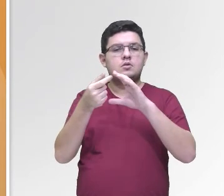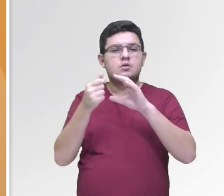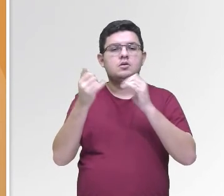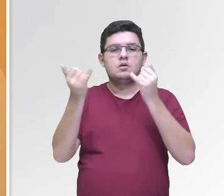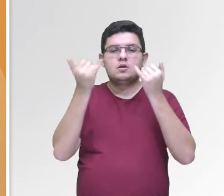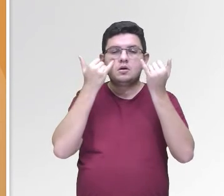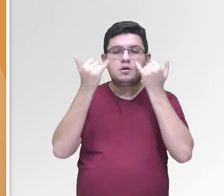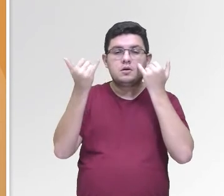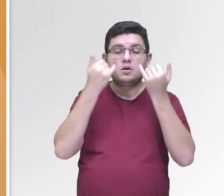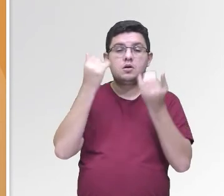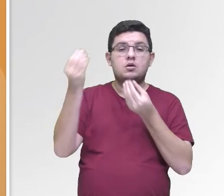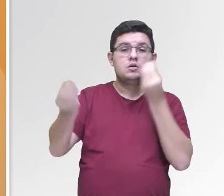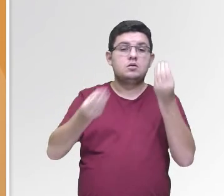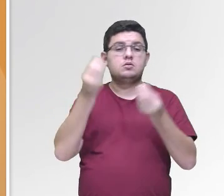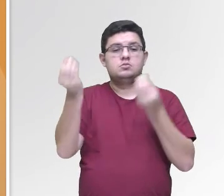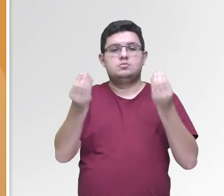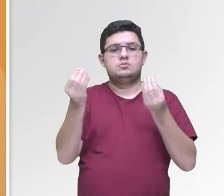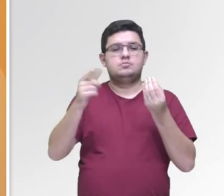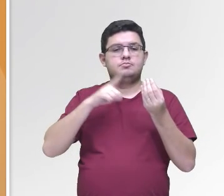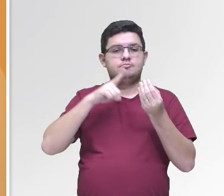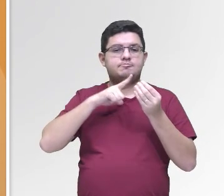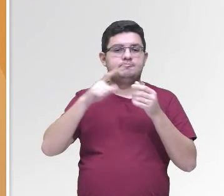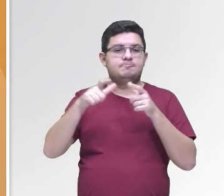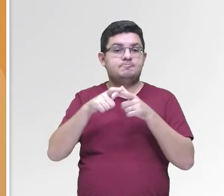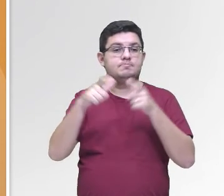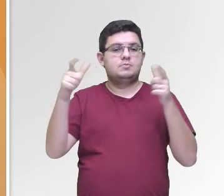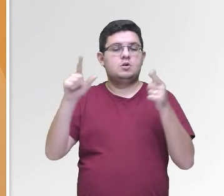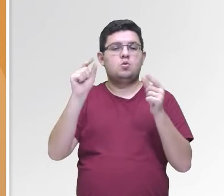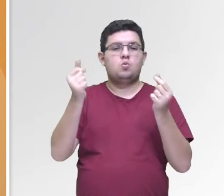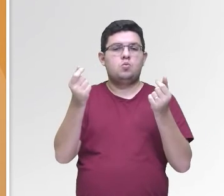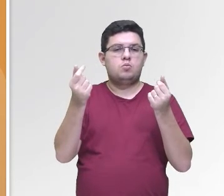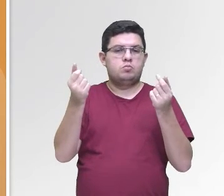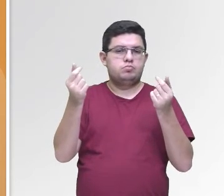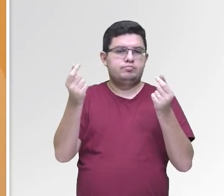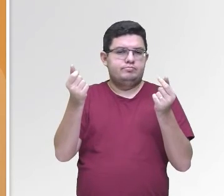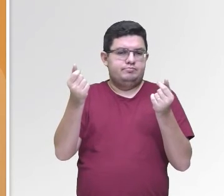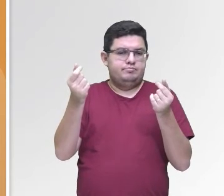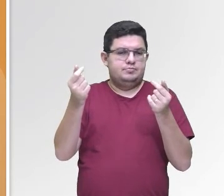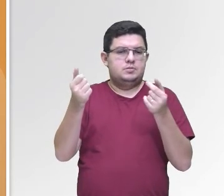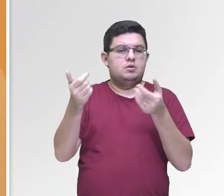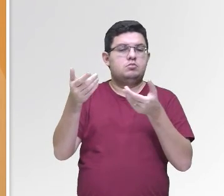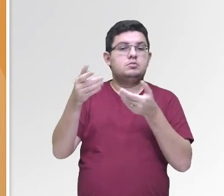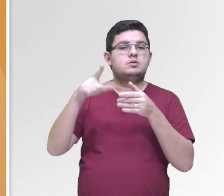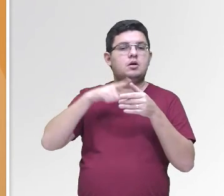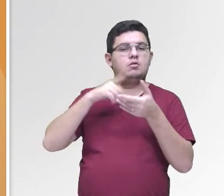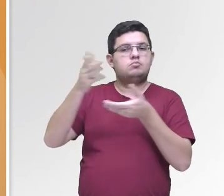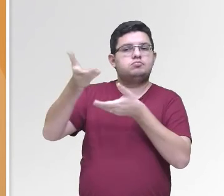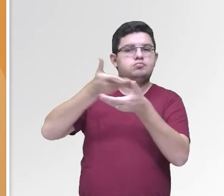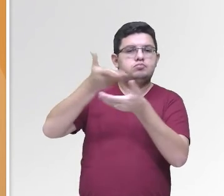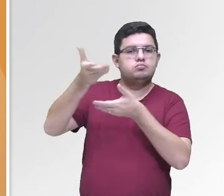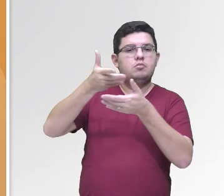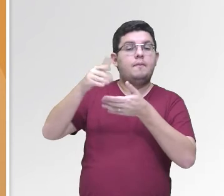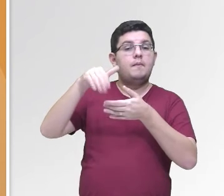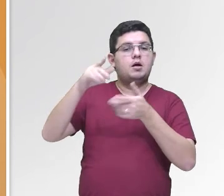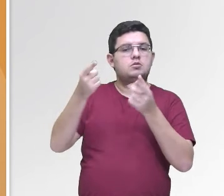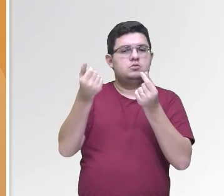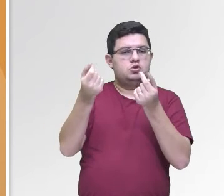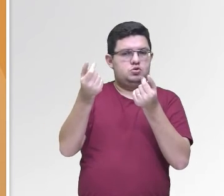XX, também houve uma intensa movimentação do capital financeiro, ou seja,